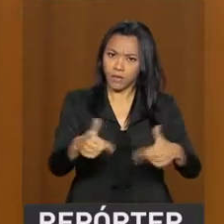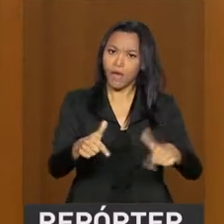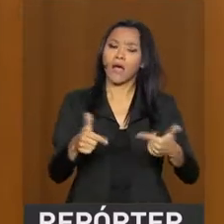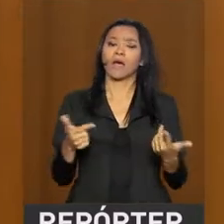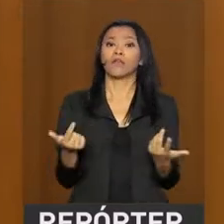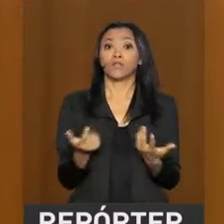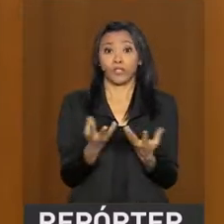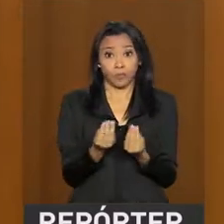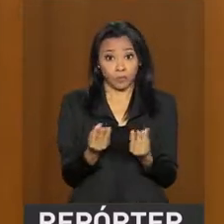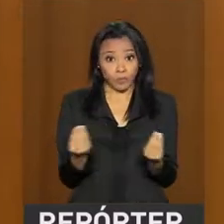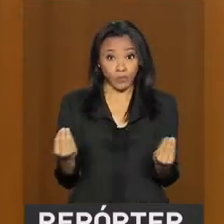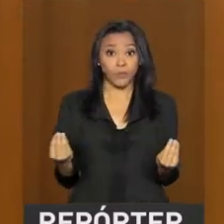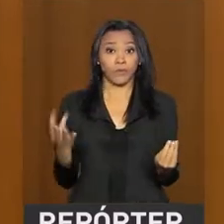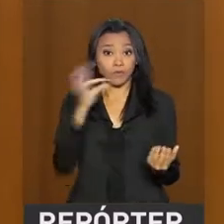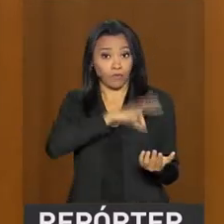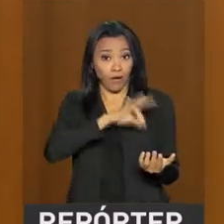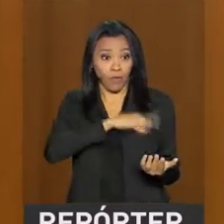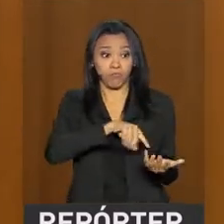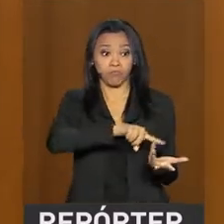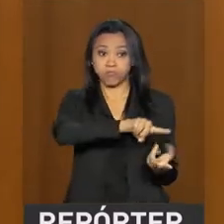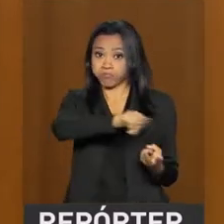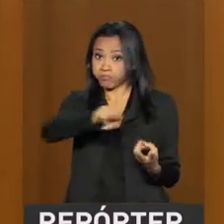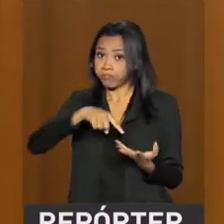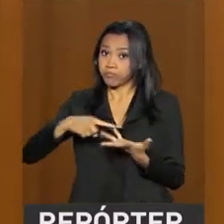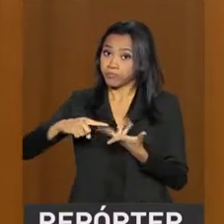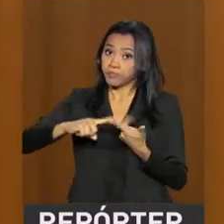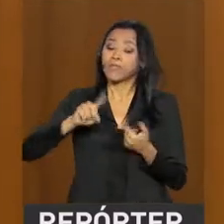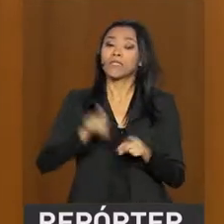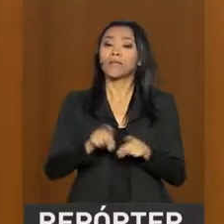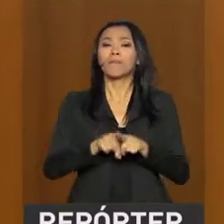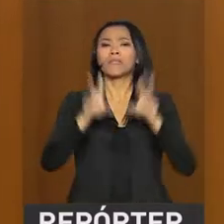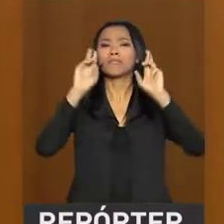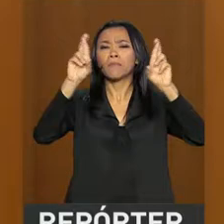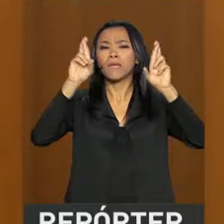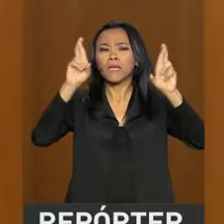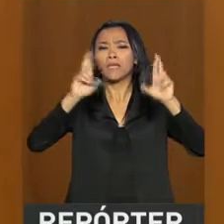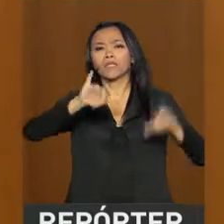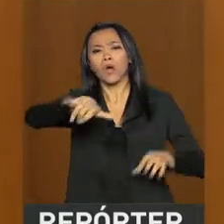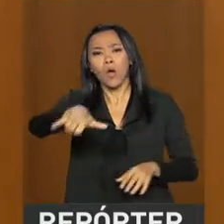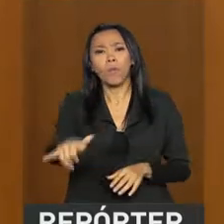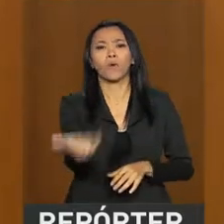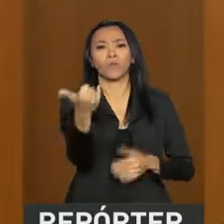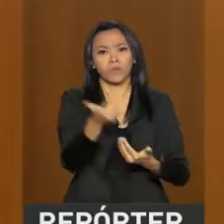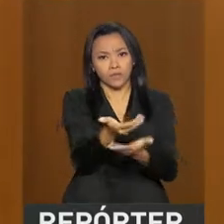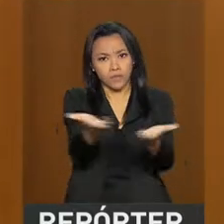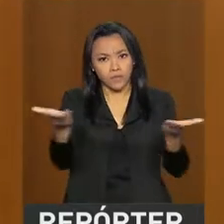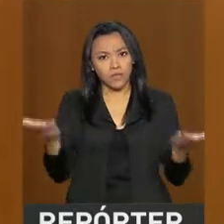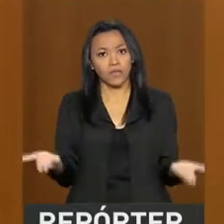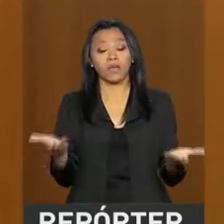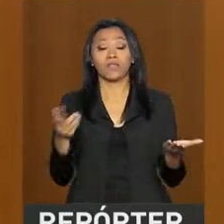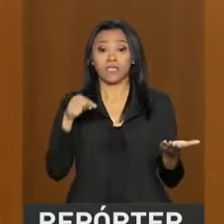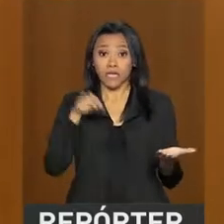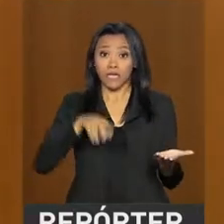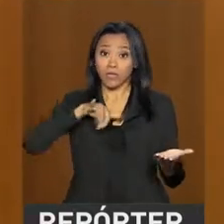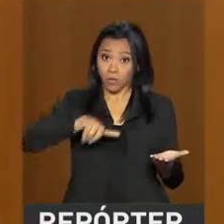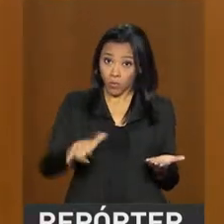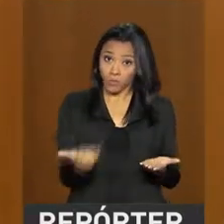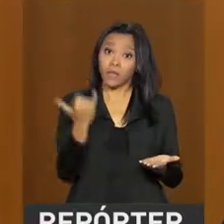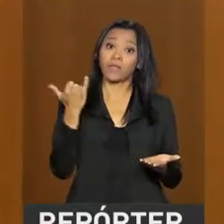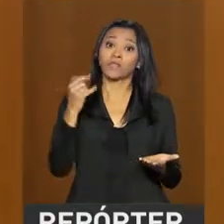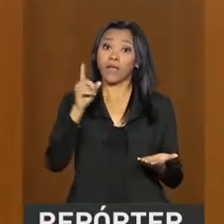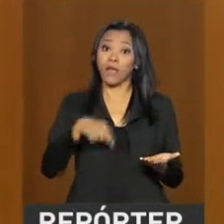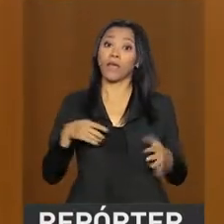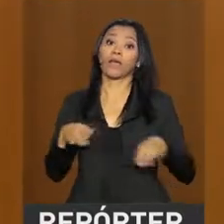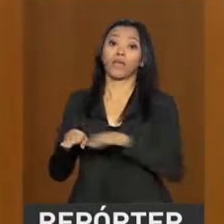muita renda e sobretudo de muitas esperanças de muitas oportunidades e que essas oportunidades sejam